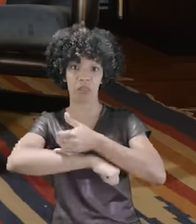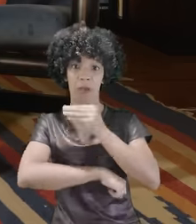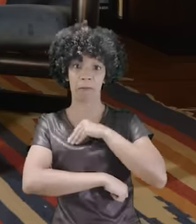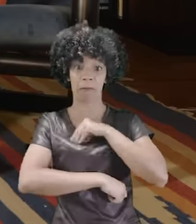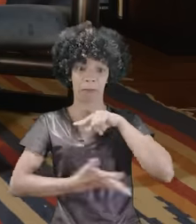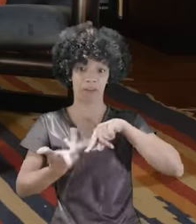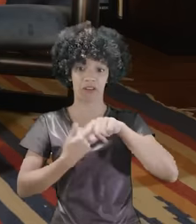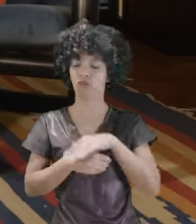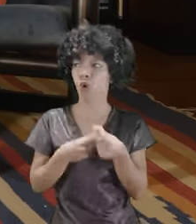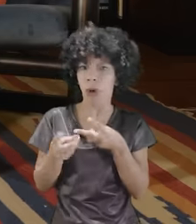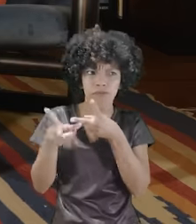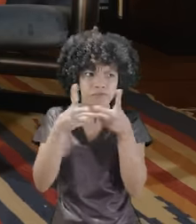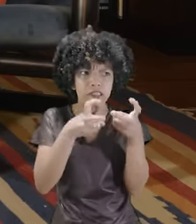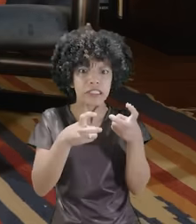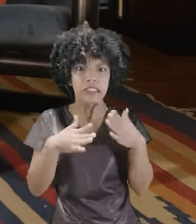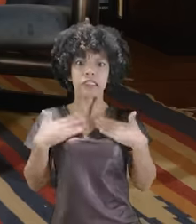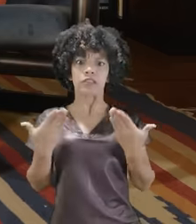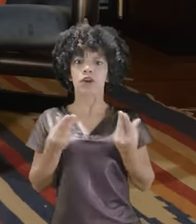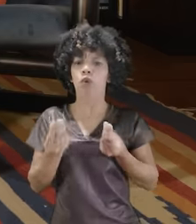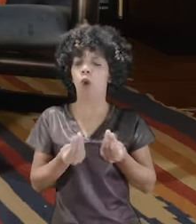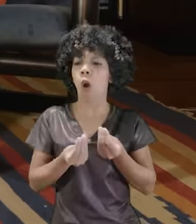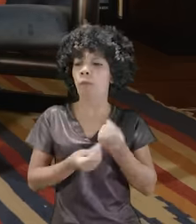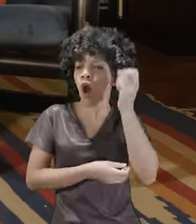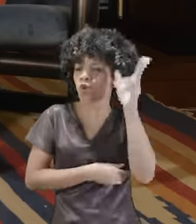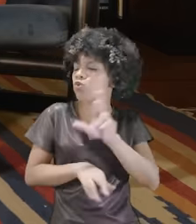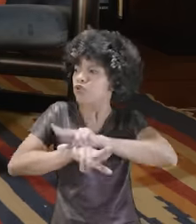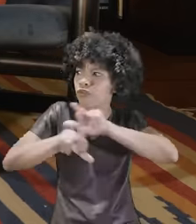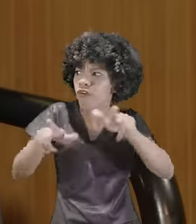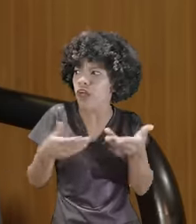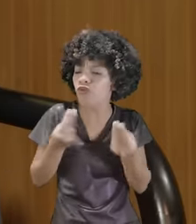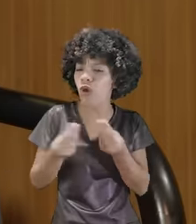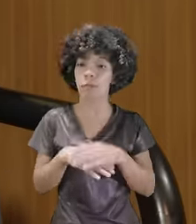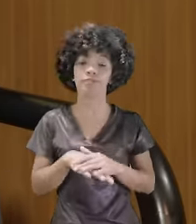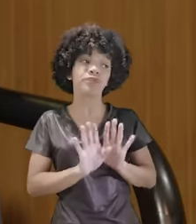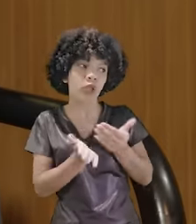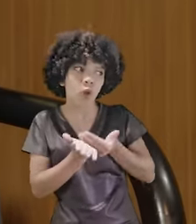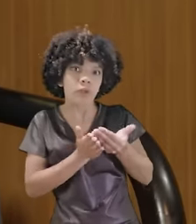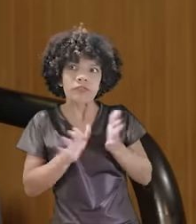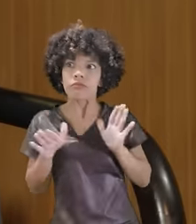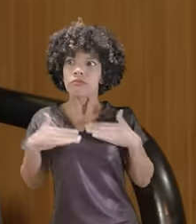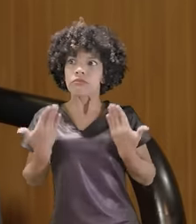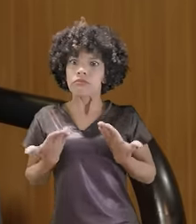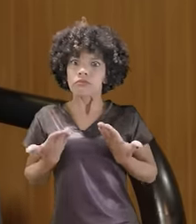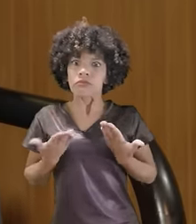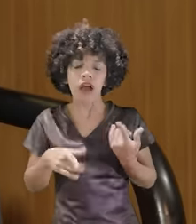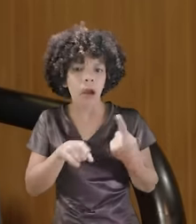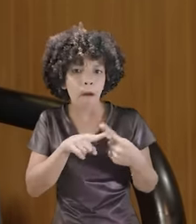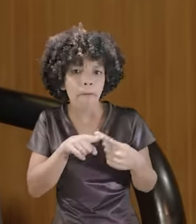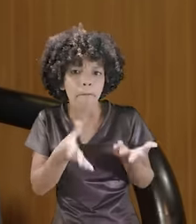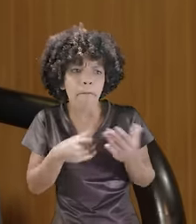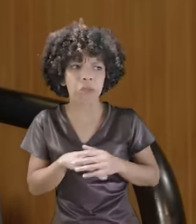aqui como é que você reagir com esse choque de cultura melhores cresceu e tá vendo aqui no começo foi uma surpresa para mim